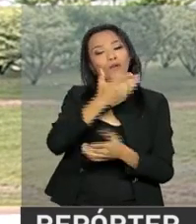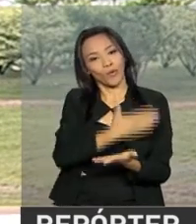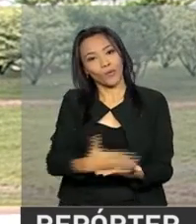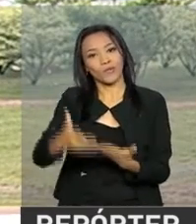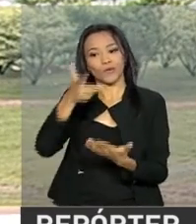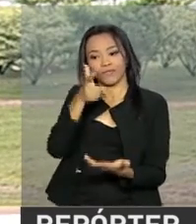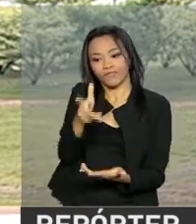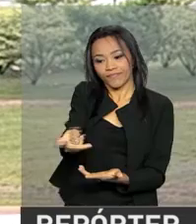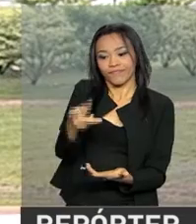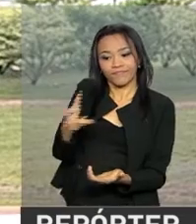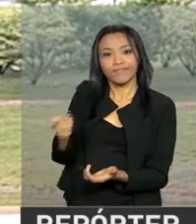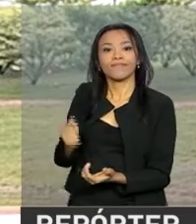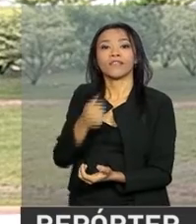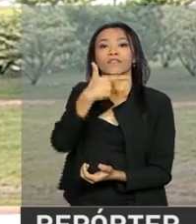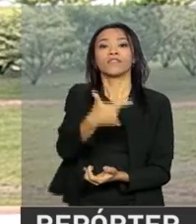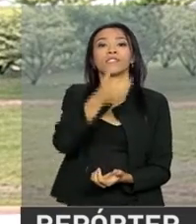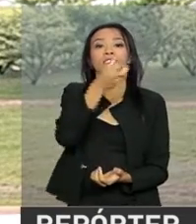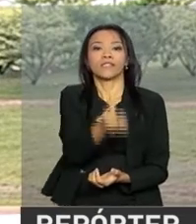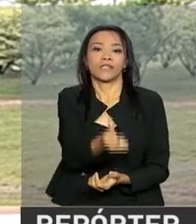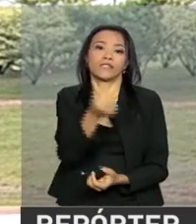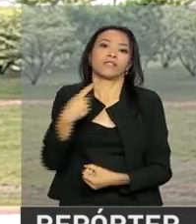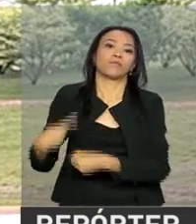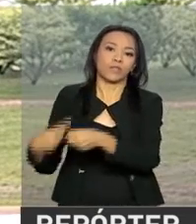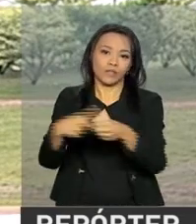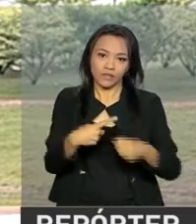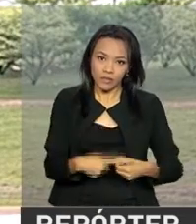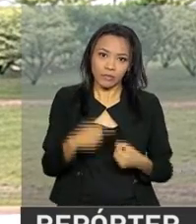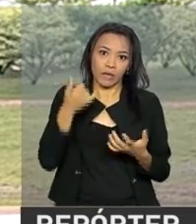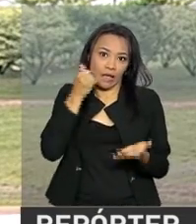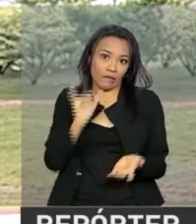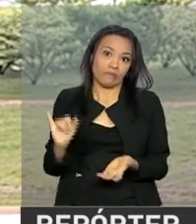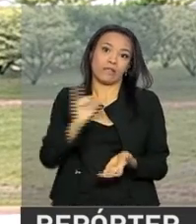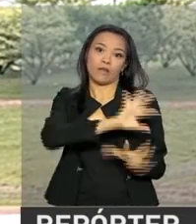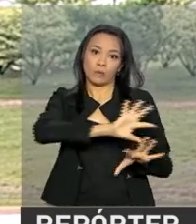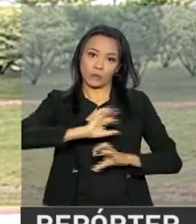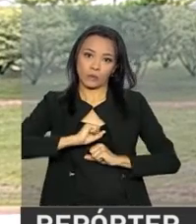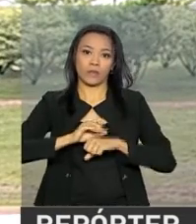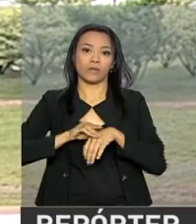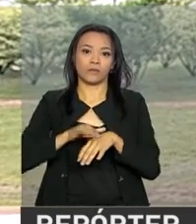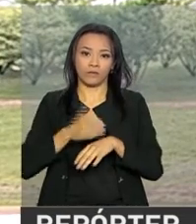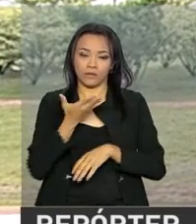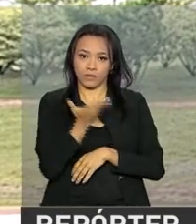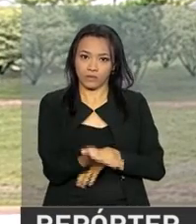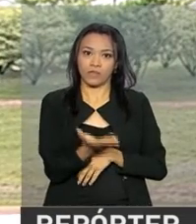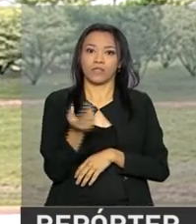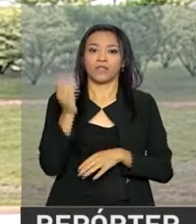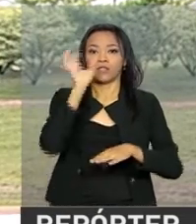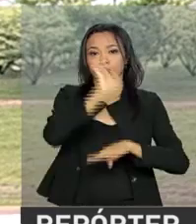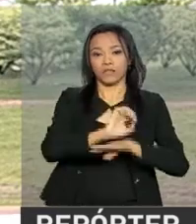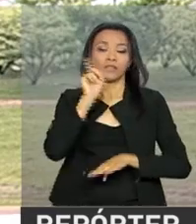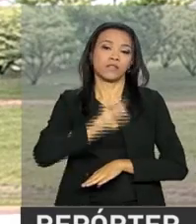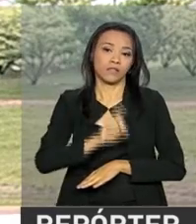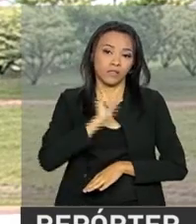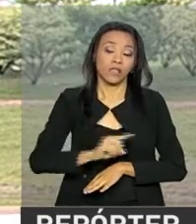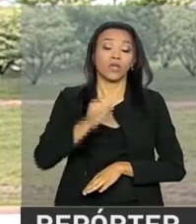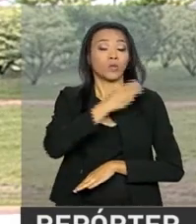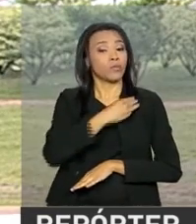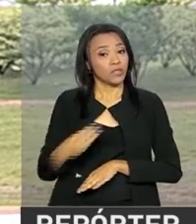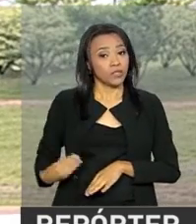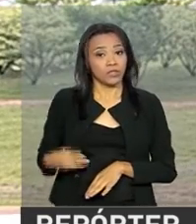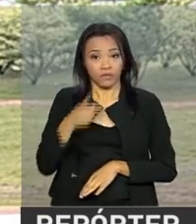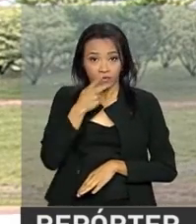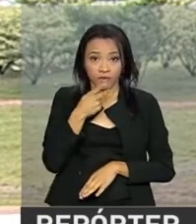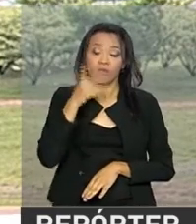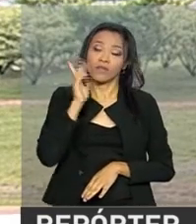em 26 municípios por medida de precaução. O ministro da Saúde, Ricardo Barros, disse que a situação está sob controle